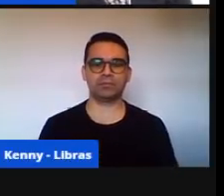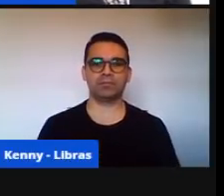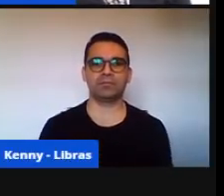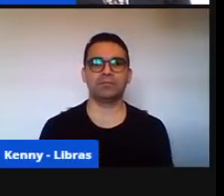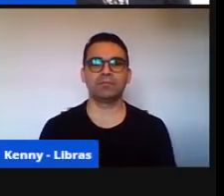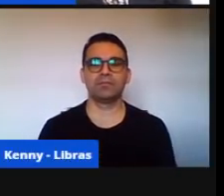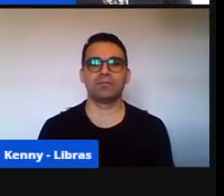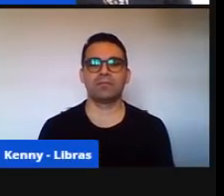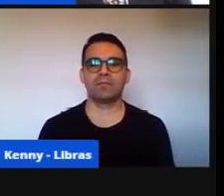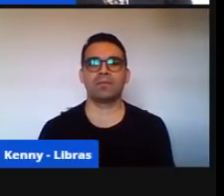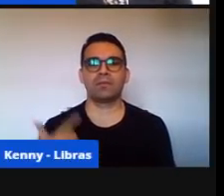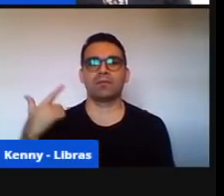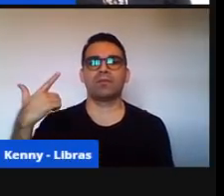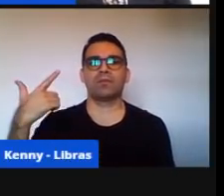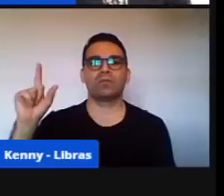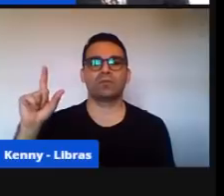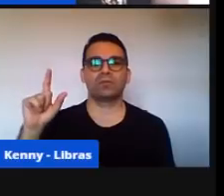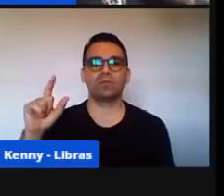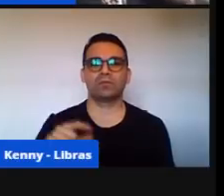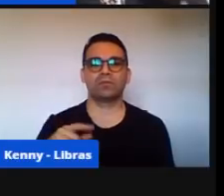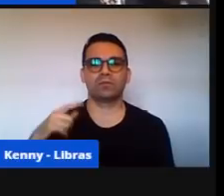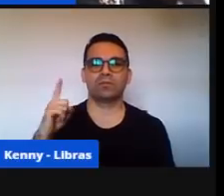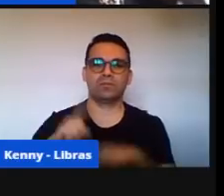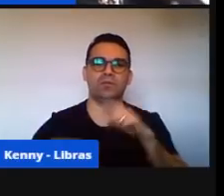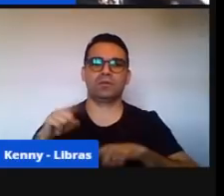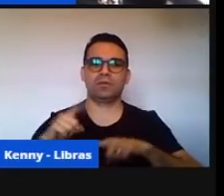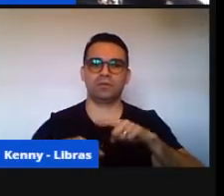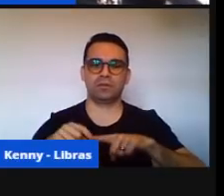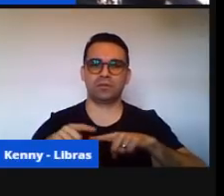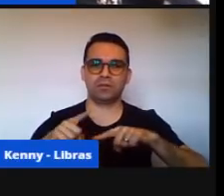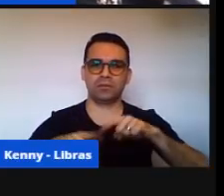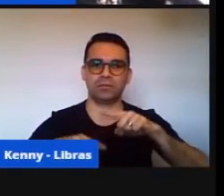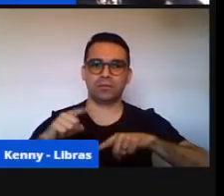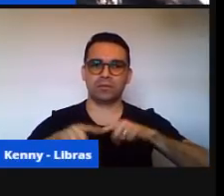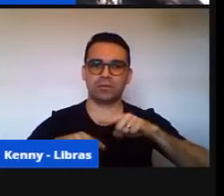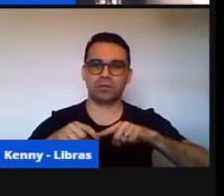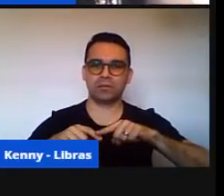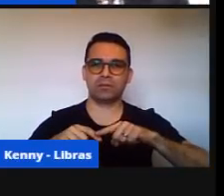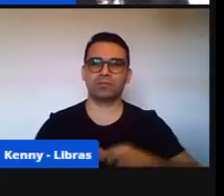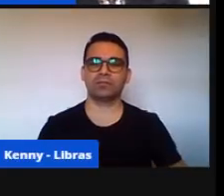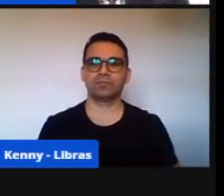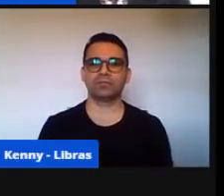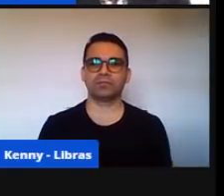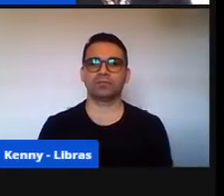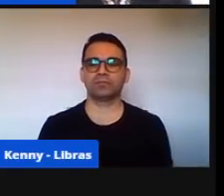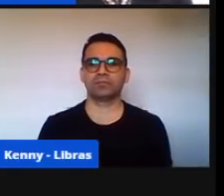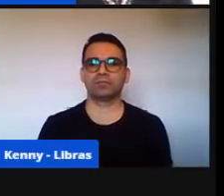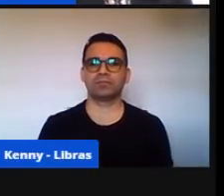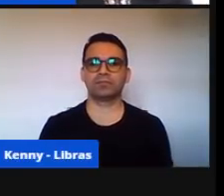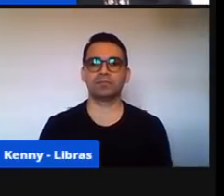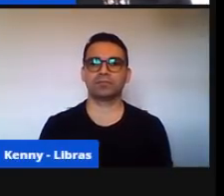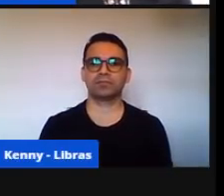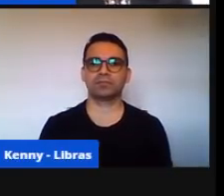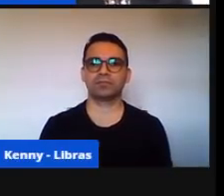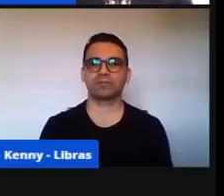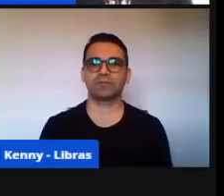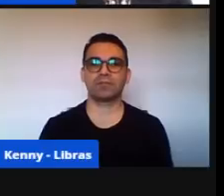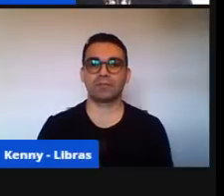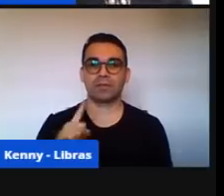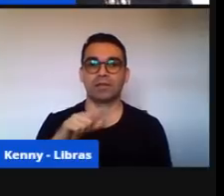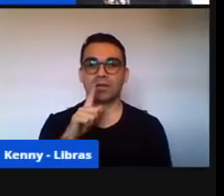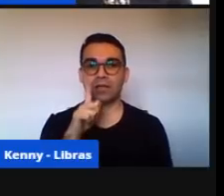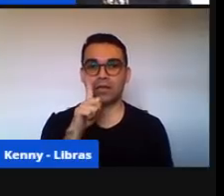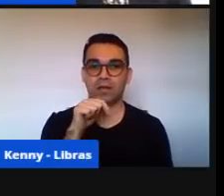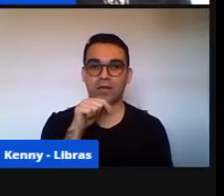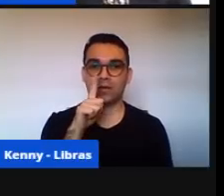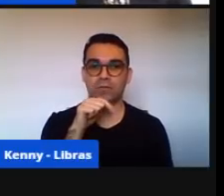Outro produto que a gente recomenda muito a utilização no ambiente de produção e manipulação de alimentos é a água sanitária.